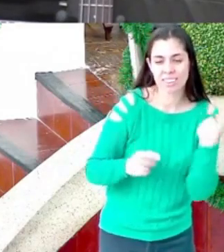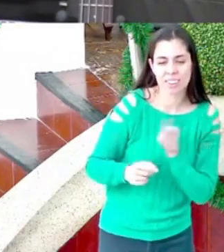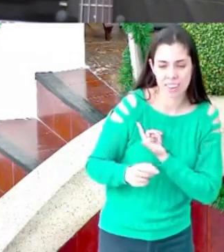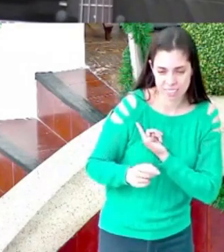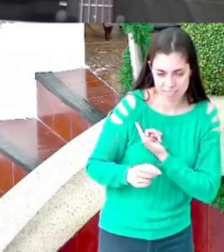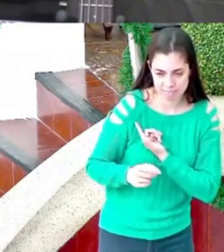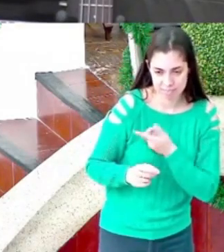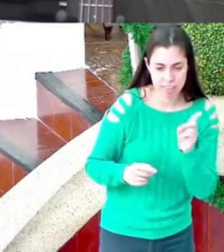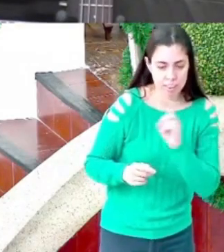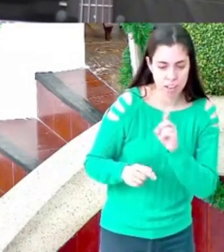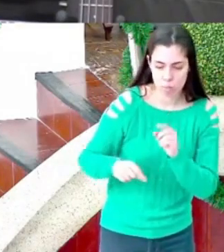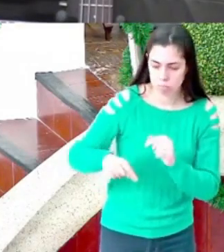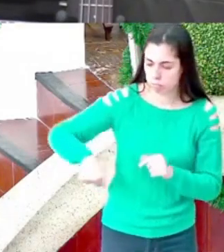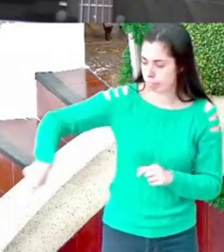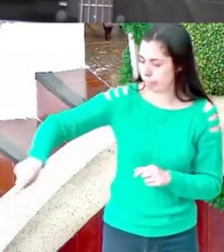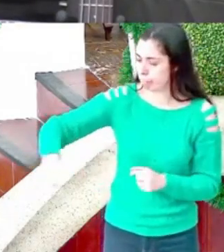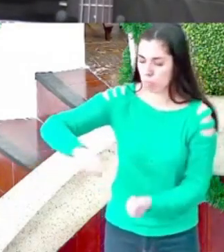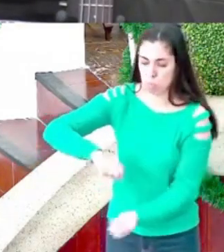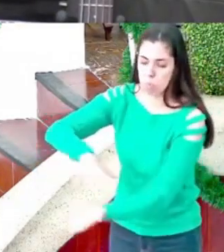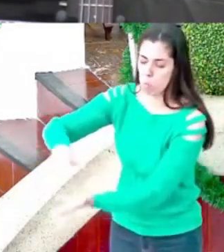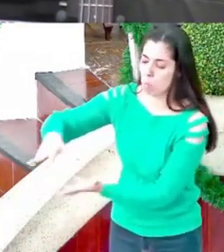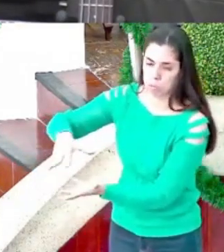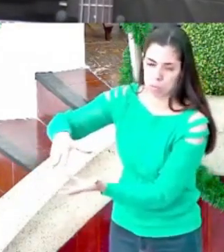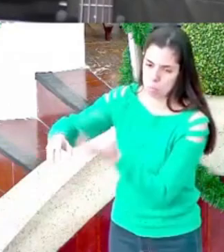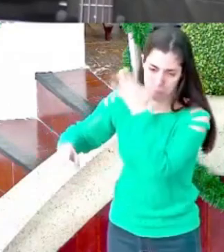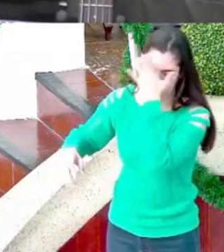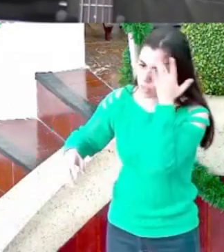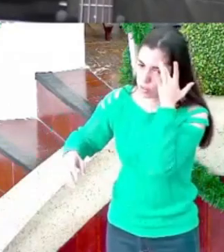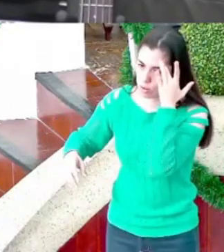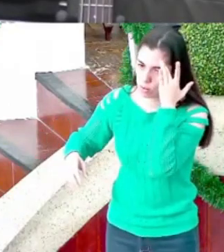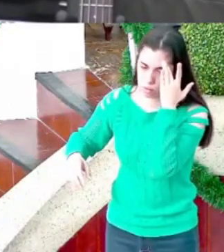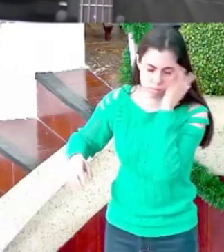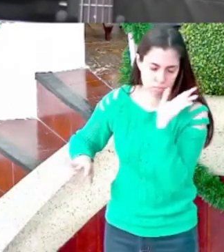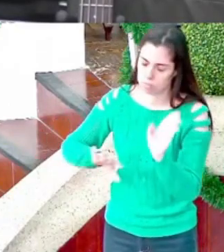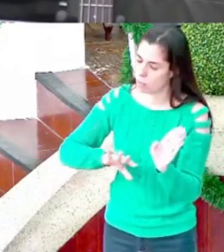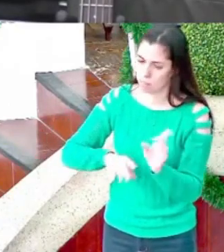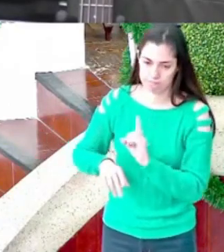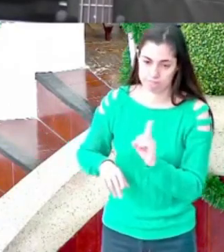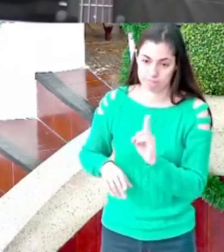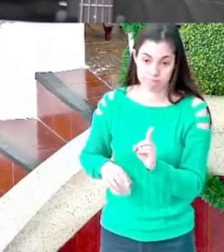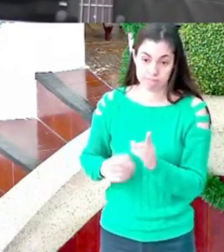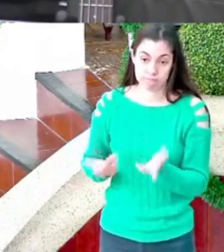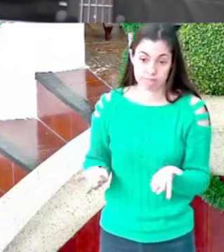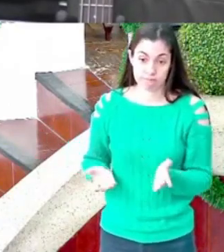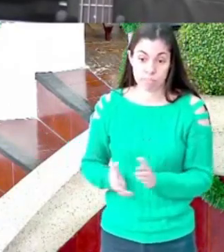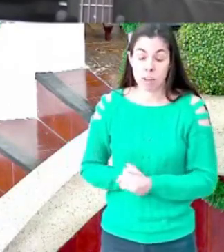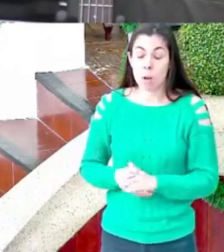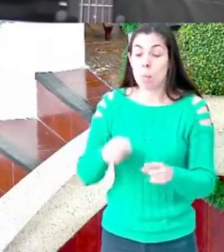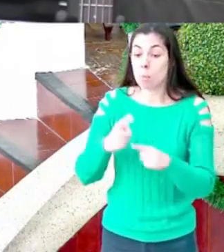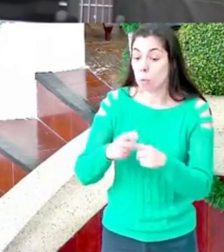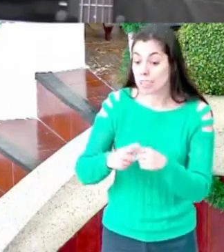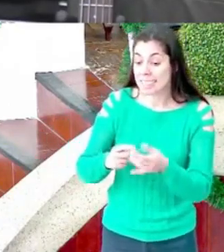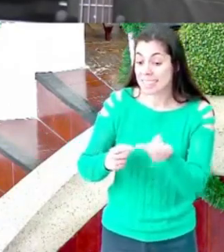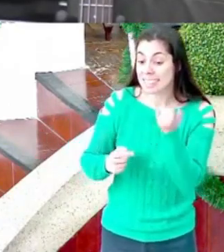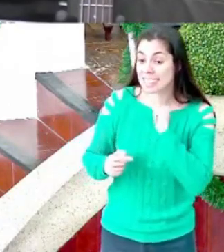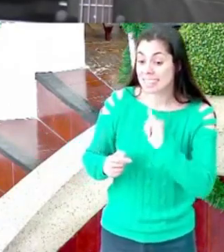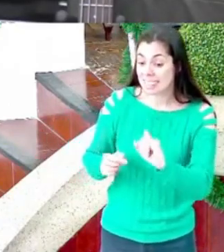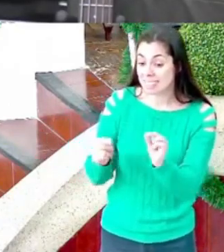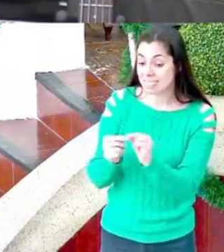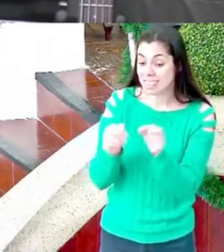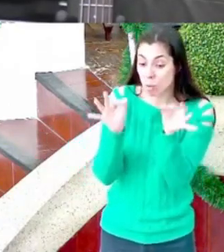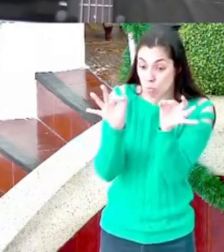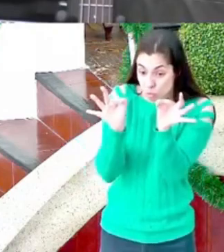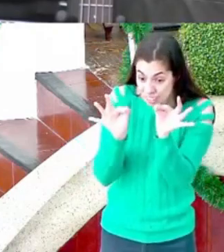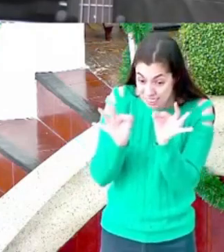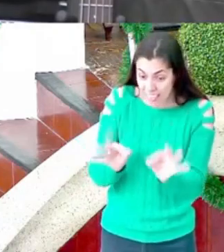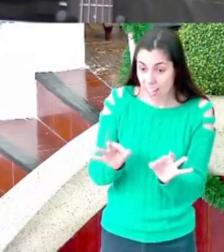Ao sentir-se tentado a buscar o olhar e o reconhecimento dos homens, pergunte-se: a quem de fato